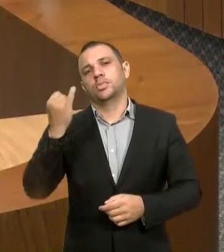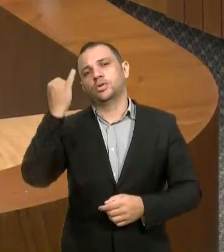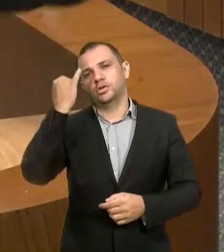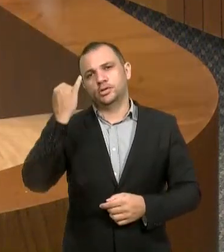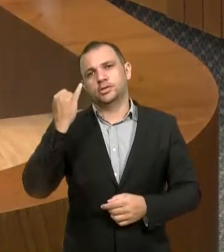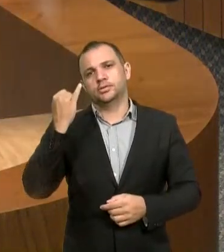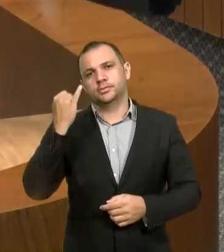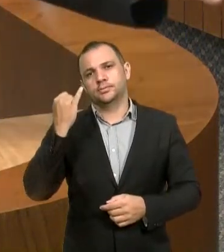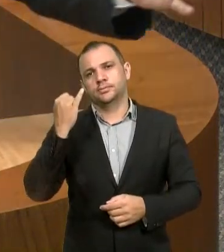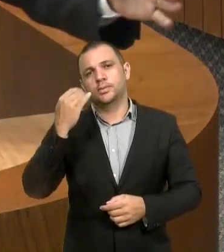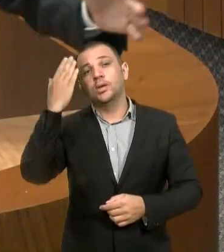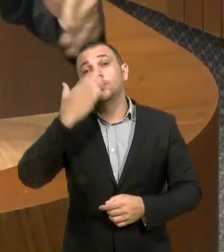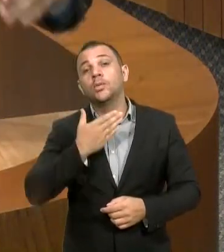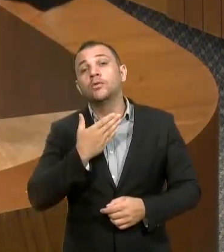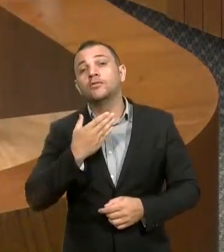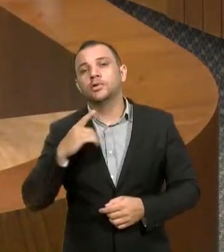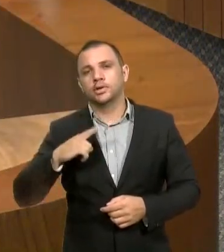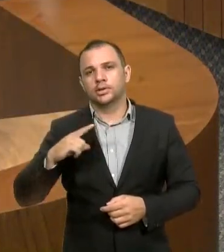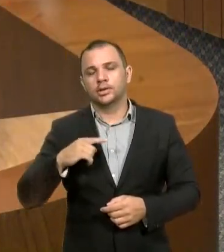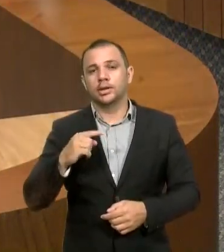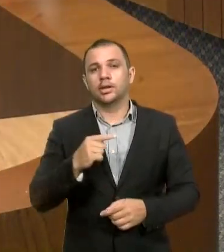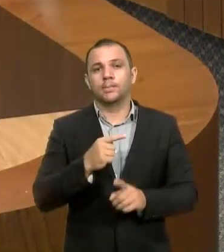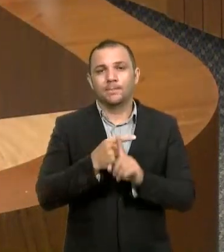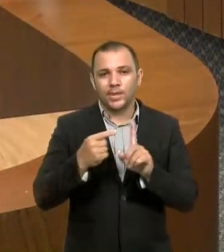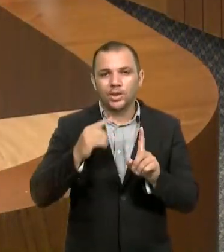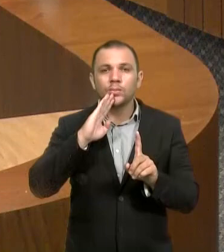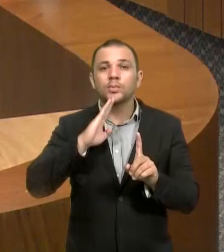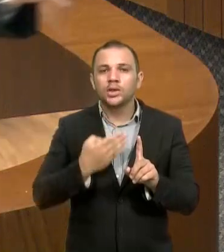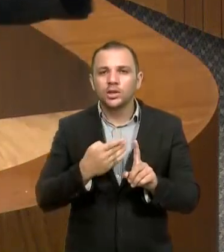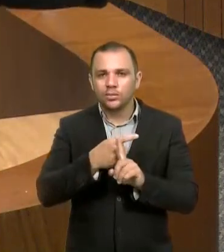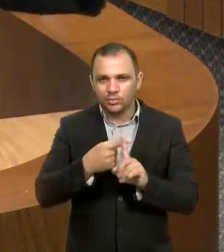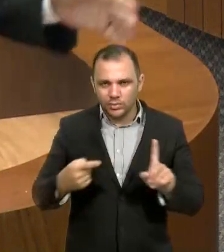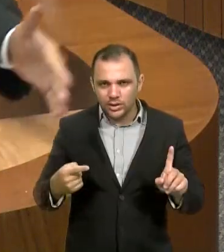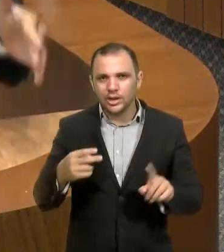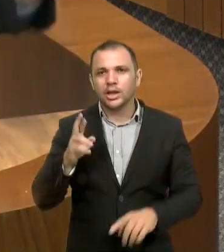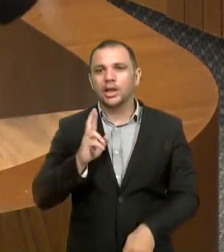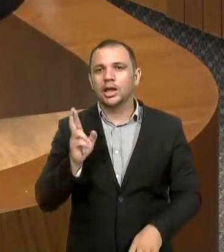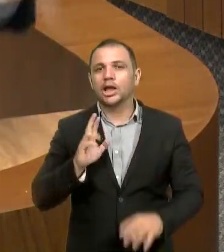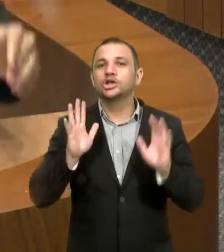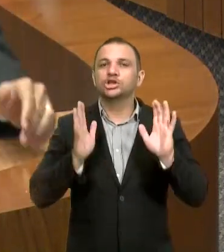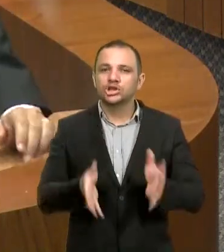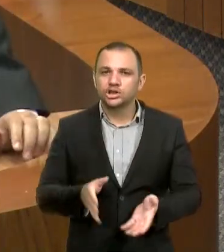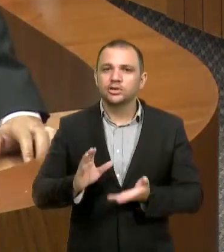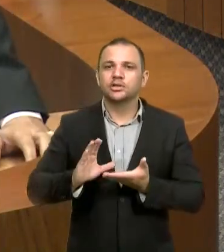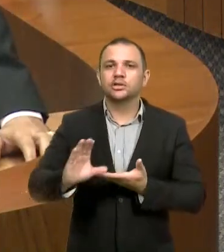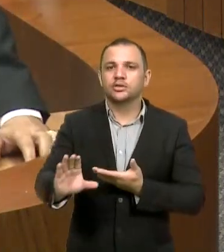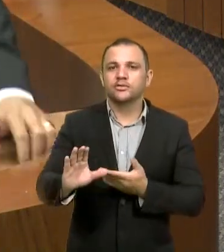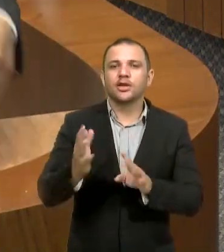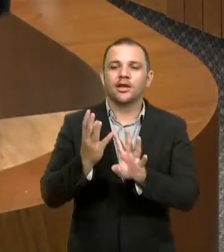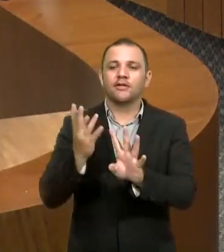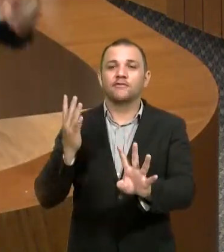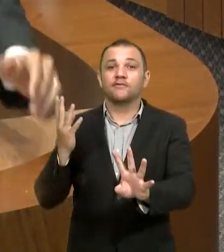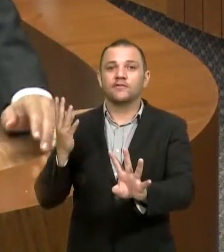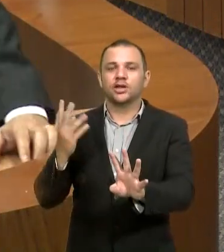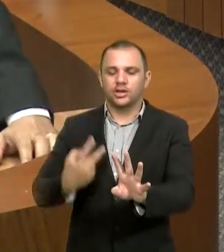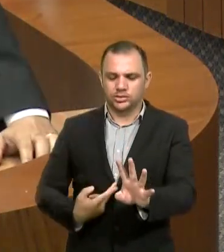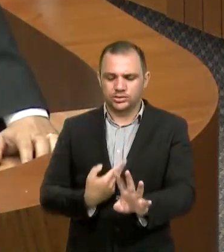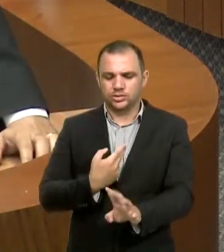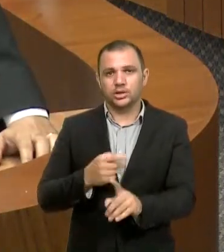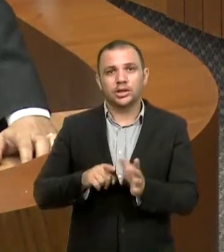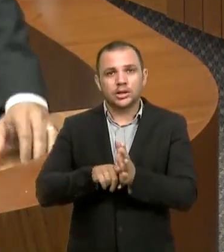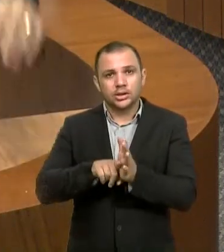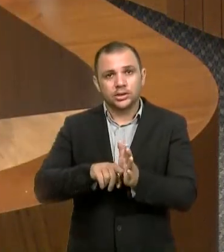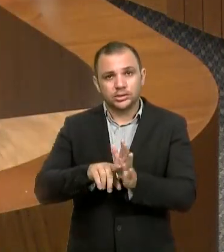verdade que mais de R$500 milhões já foi investido na nossa fila de cirurgias e exames complementares diante da